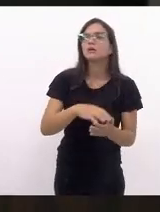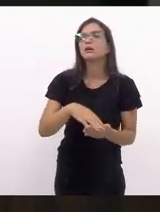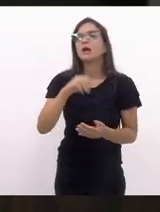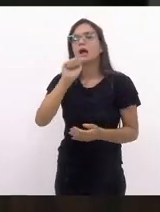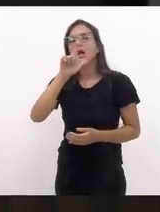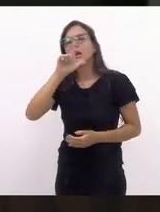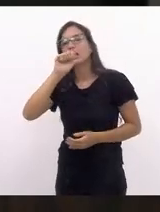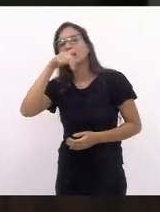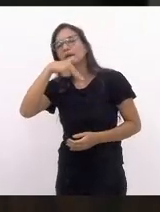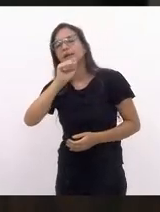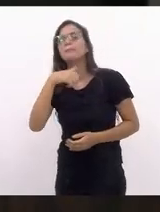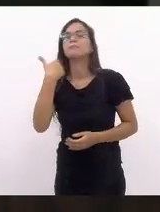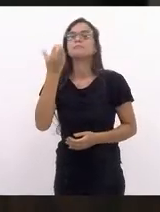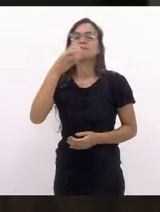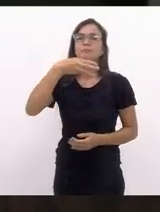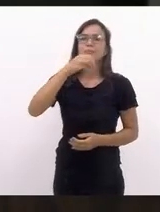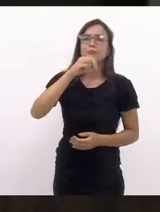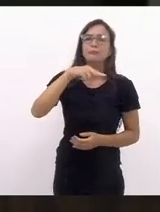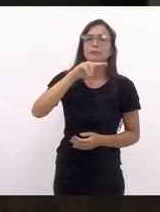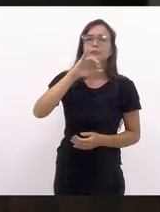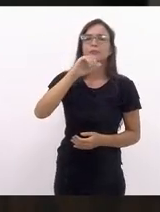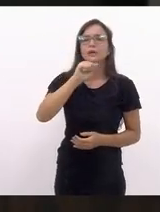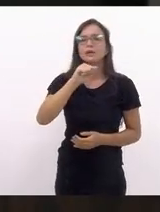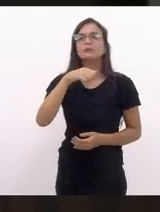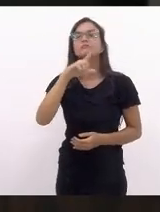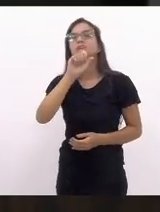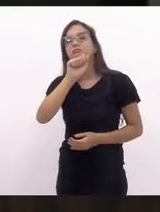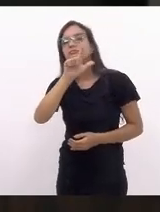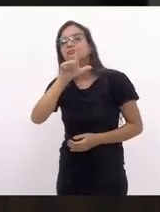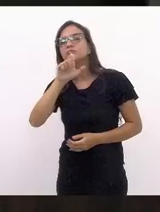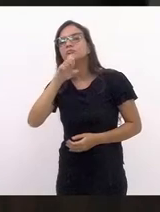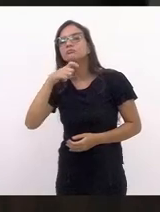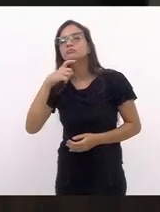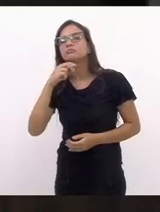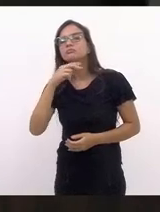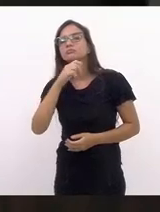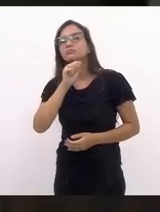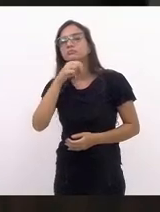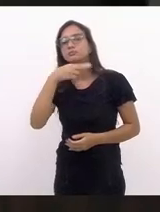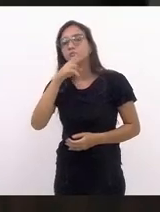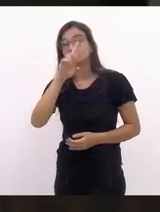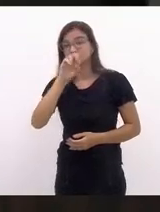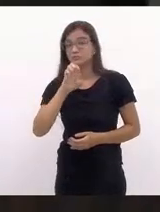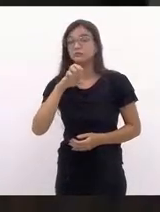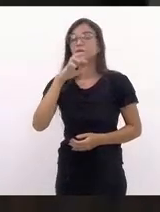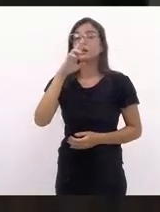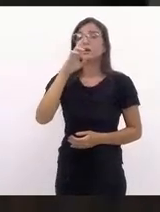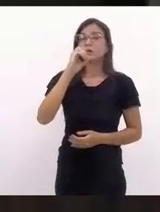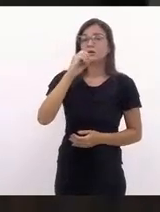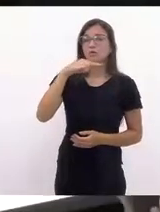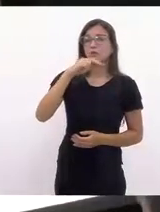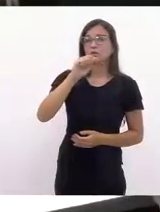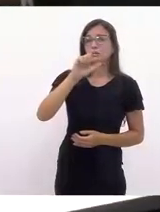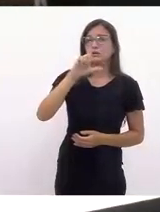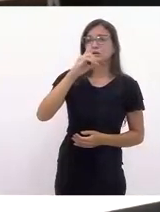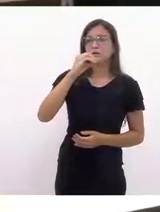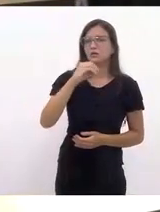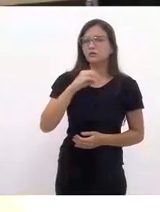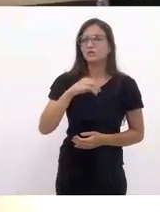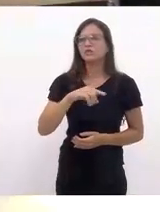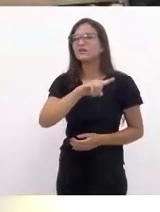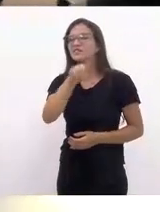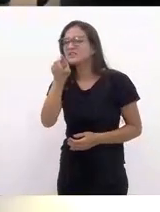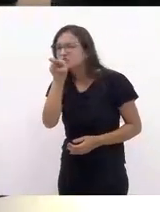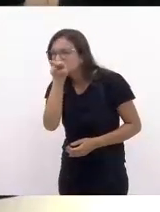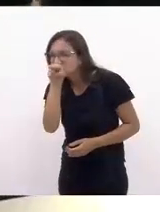Lucinha enfermeira Alexandre knoplock Ronaldo anquieta Wellington já estão